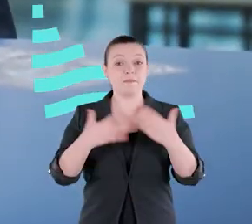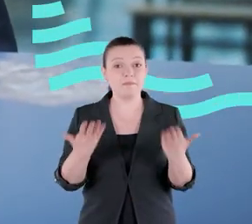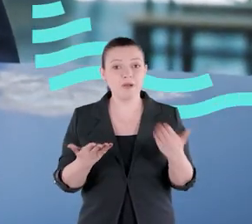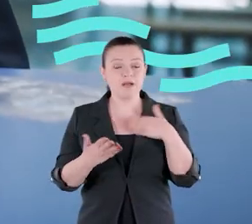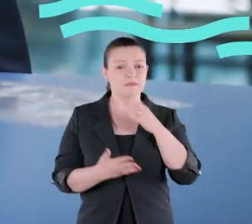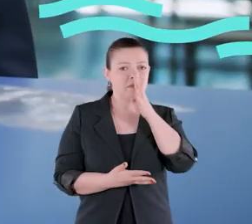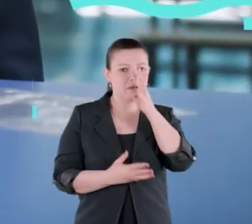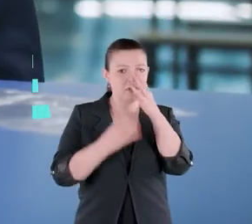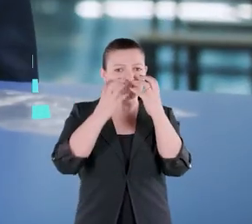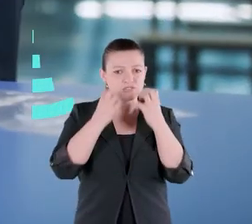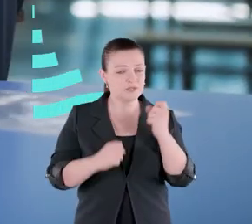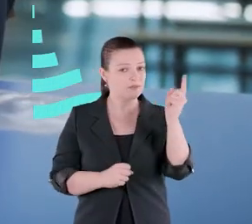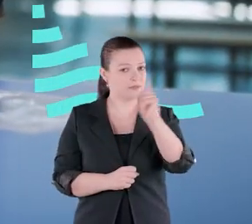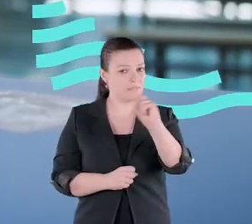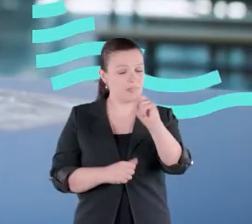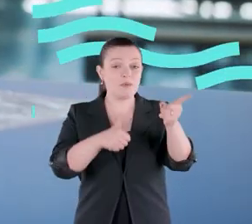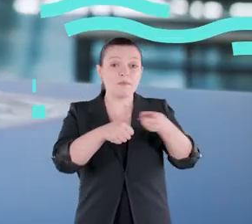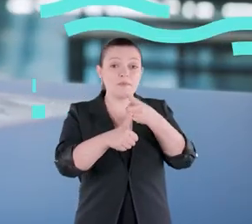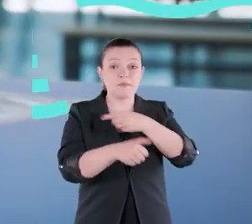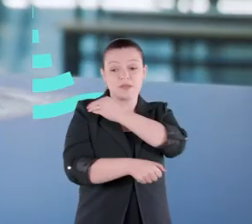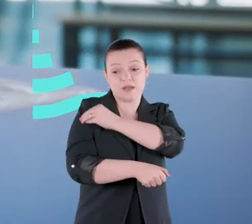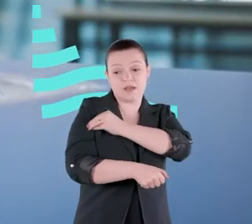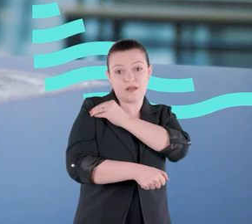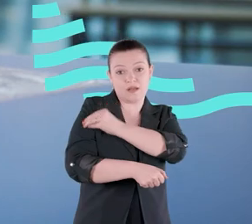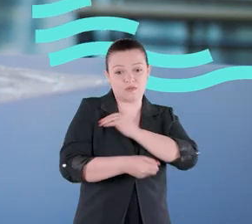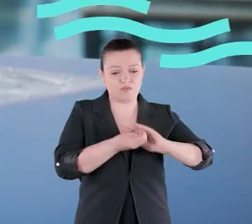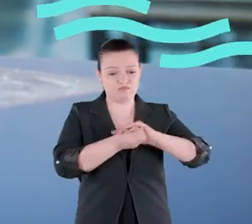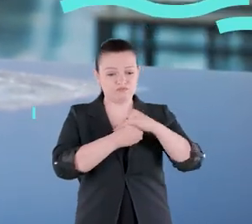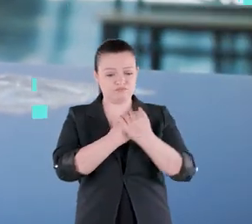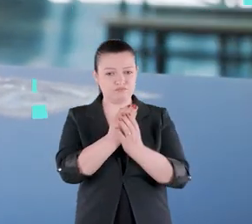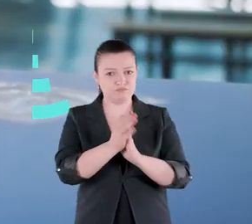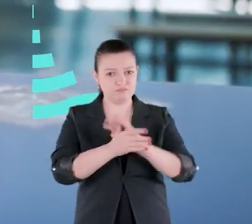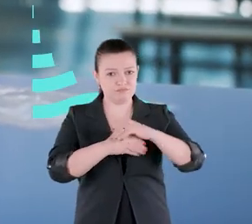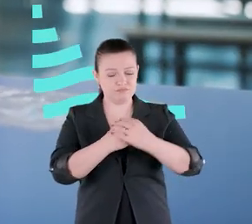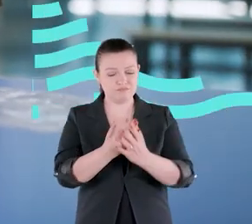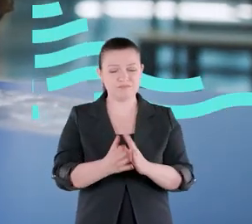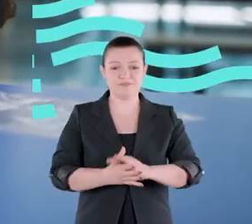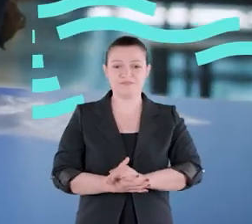Mas é assim, ó. Primeiro você passa o álcool em gel na mão.